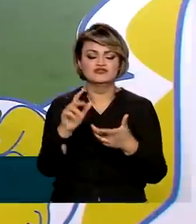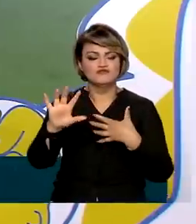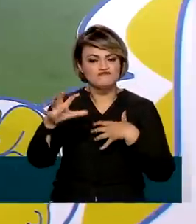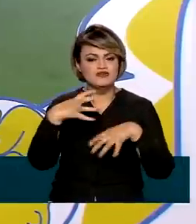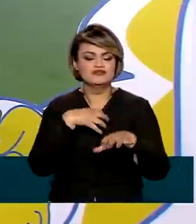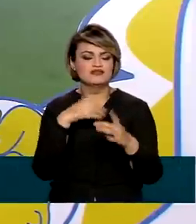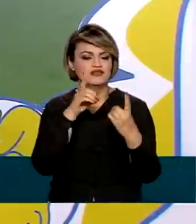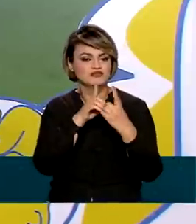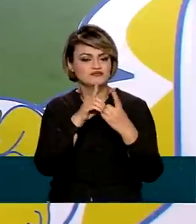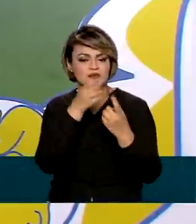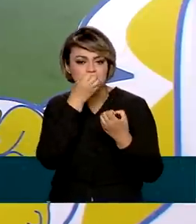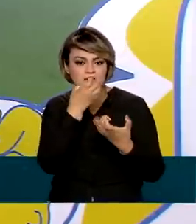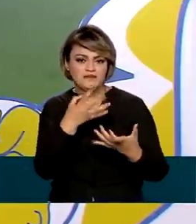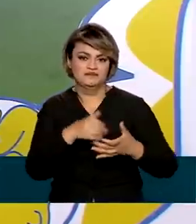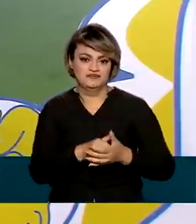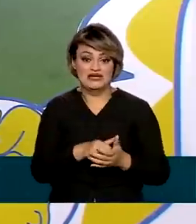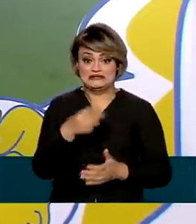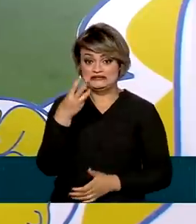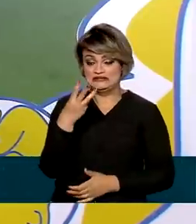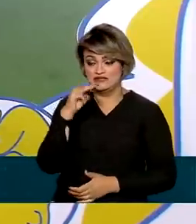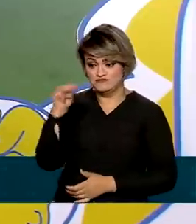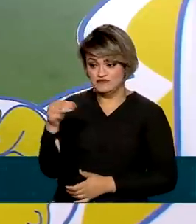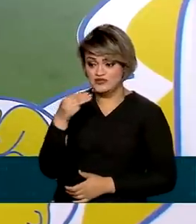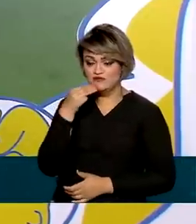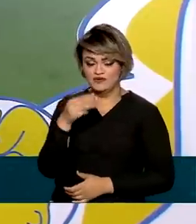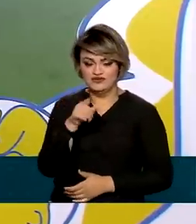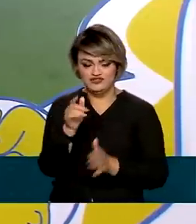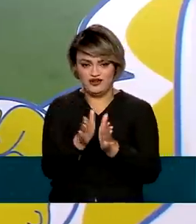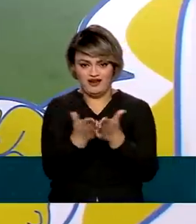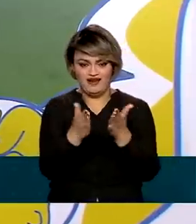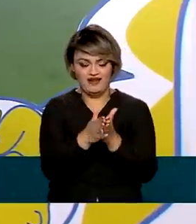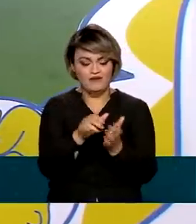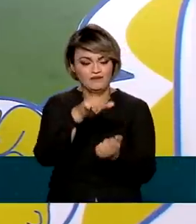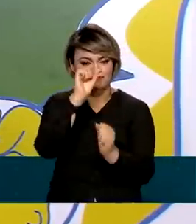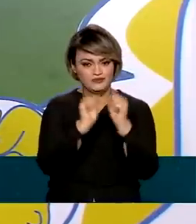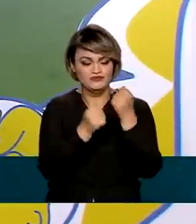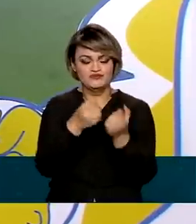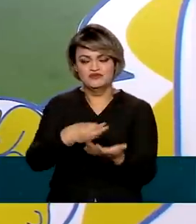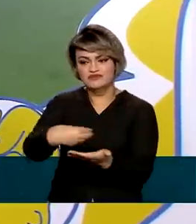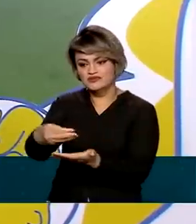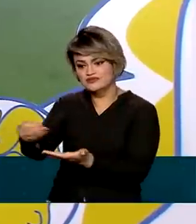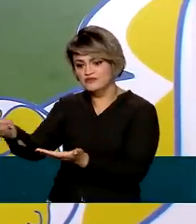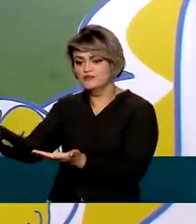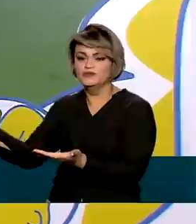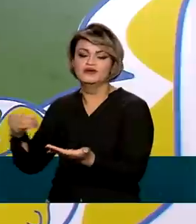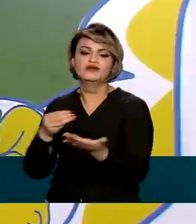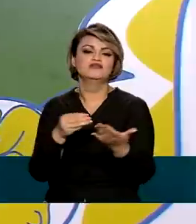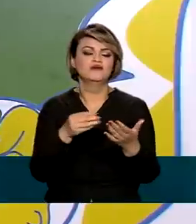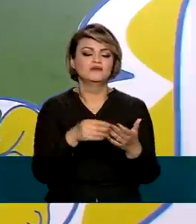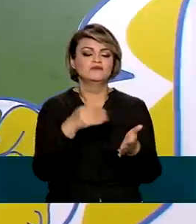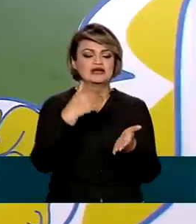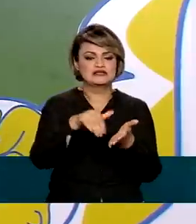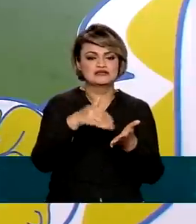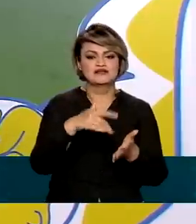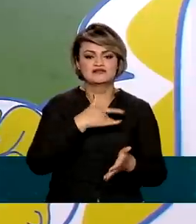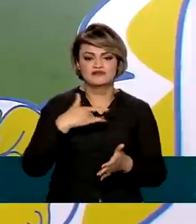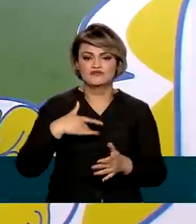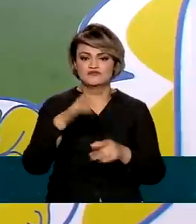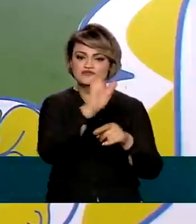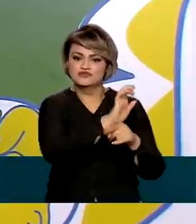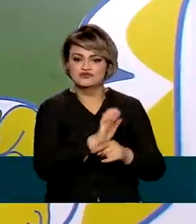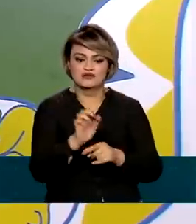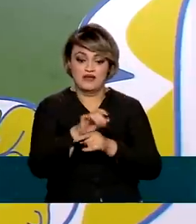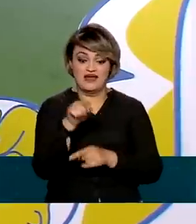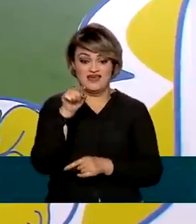humanização do atendimento mais de três milhões de exemplares tá caderneta Serão distribuídos para as secretarias de saúde dos Estados